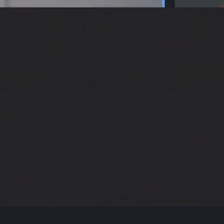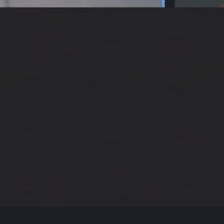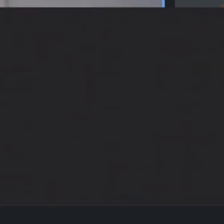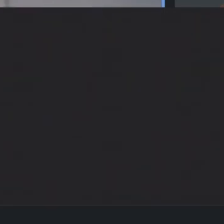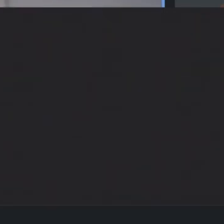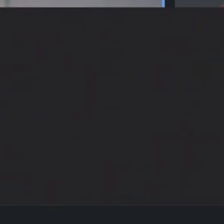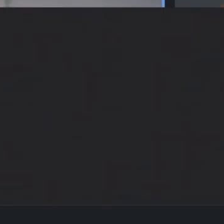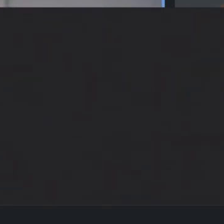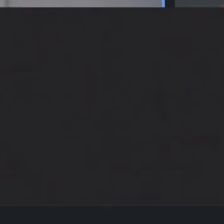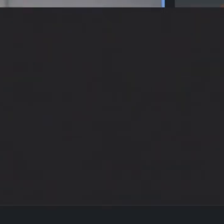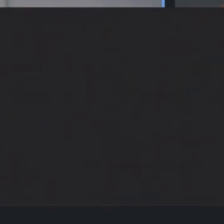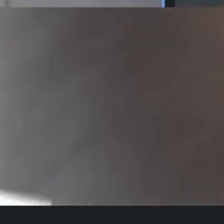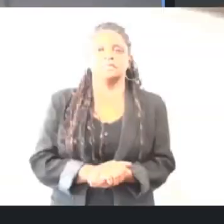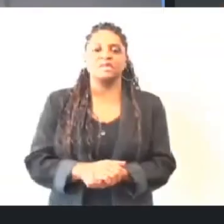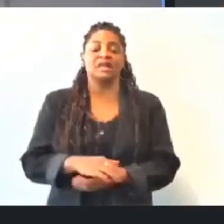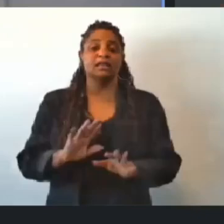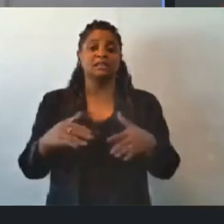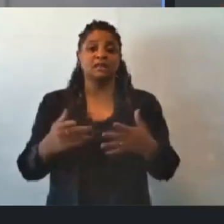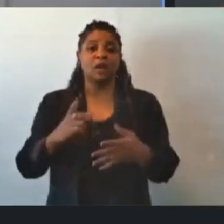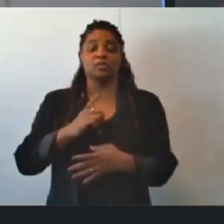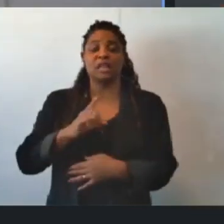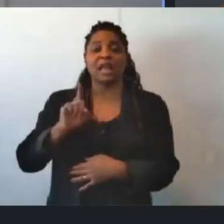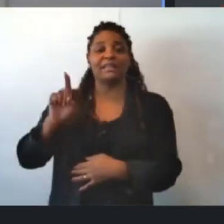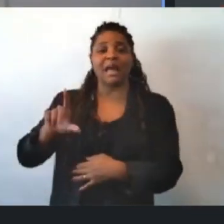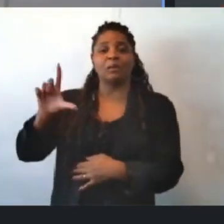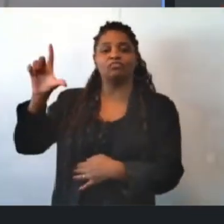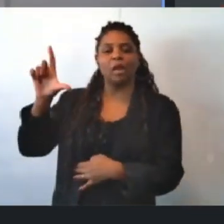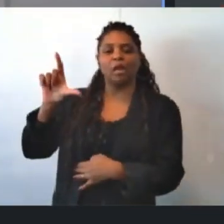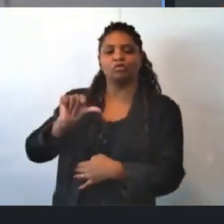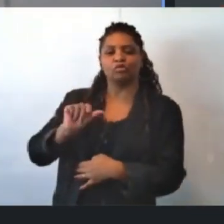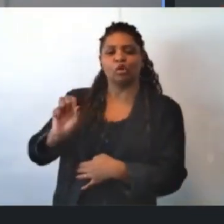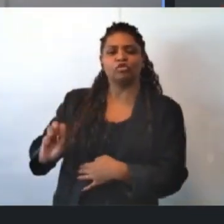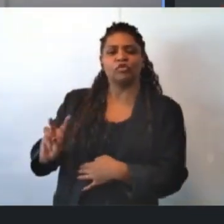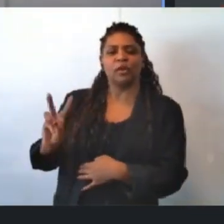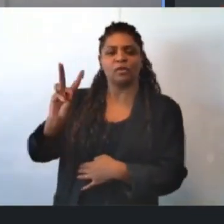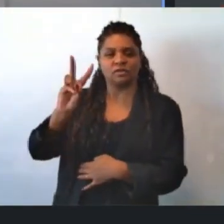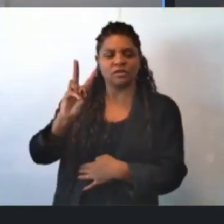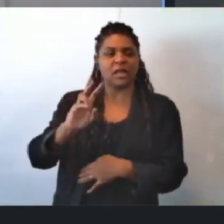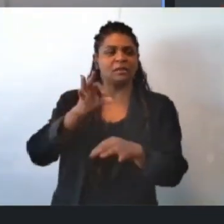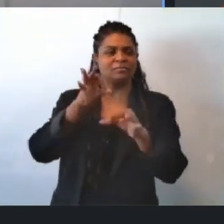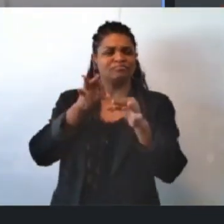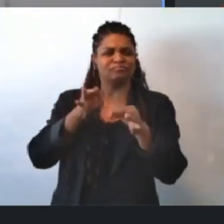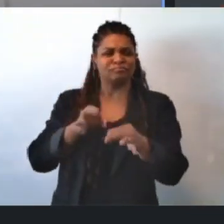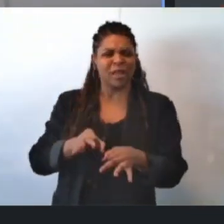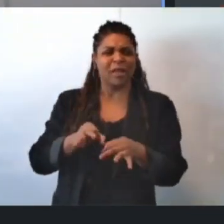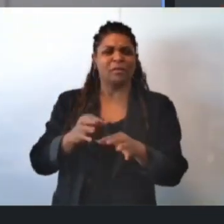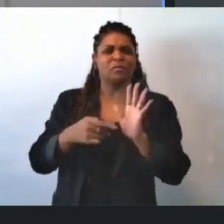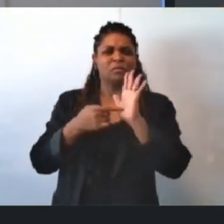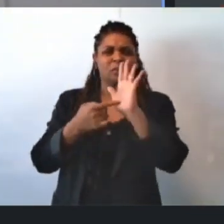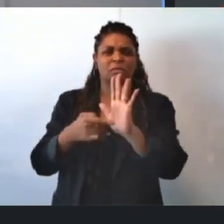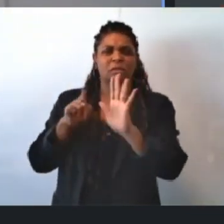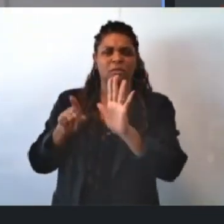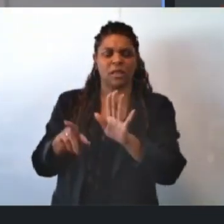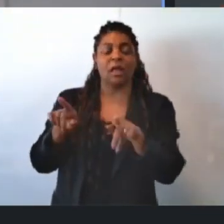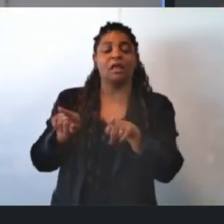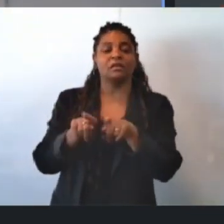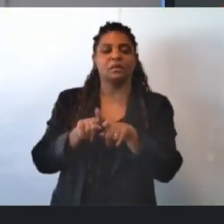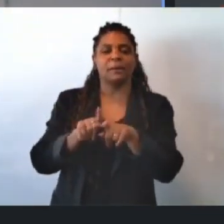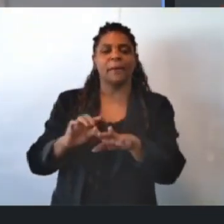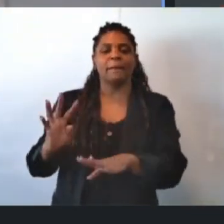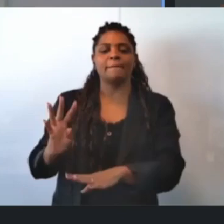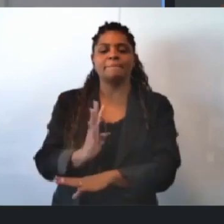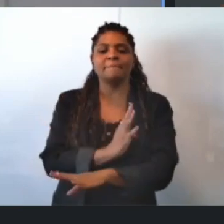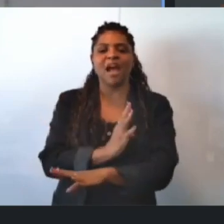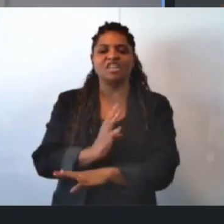velocidade devidamente sinalizado, além da demarcação de uma faixa de pedestre na Avenida Júlio Mesquita, localizada no bairro Itaipu,